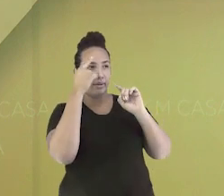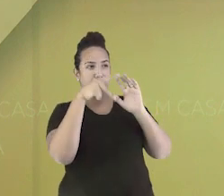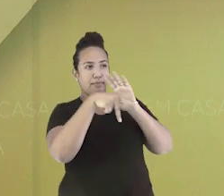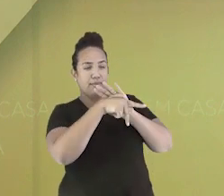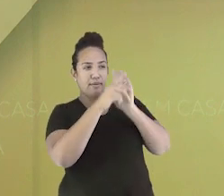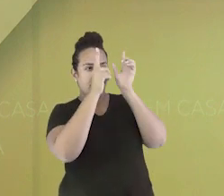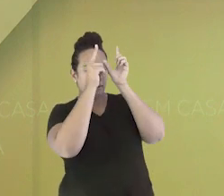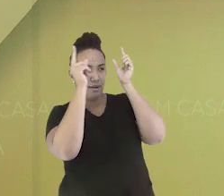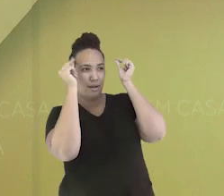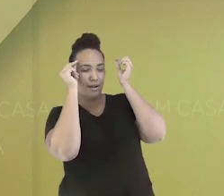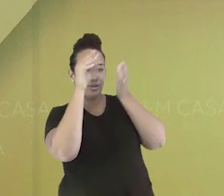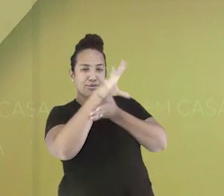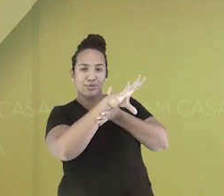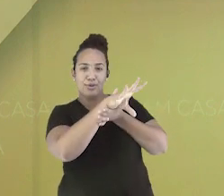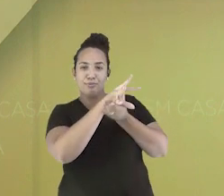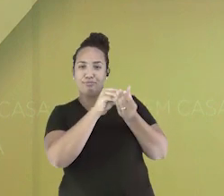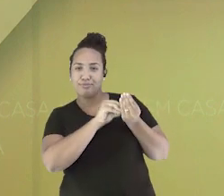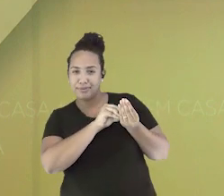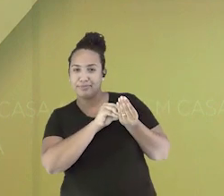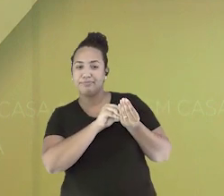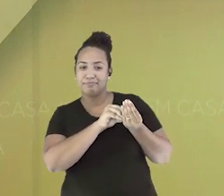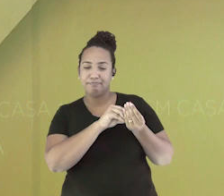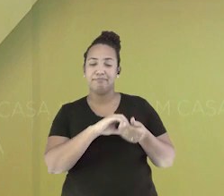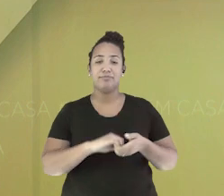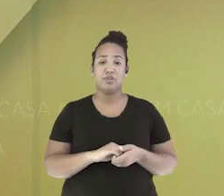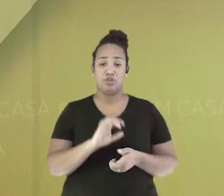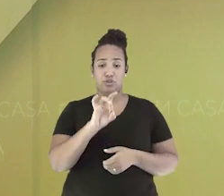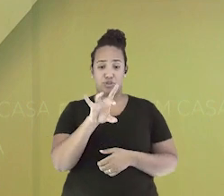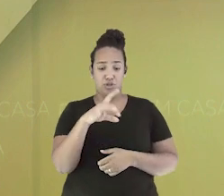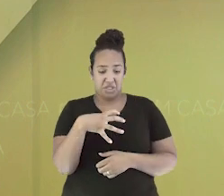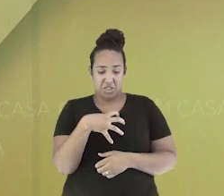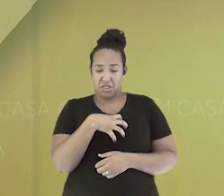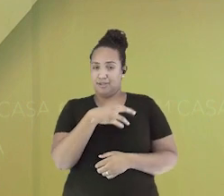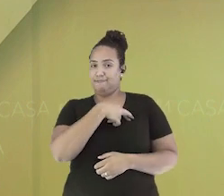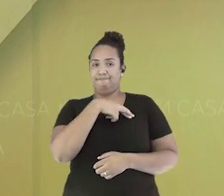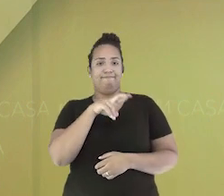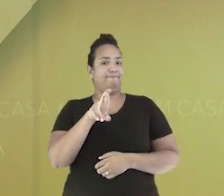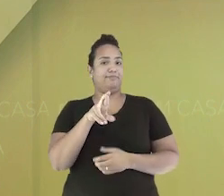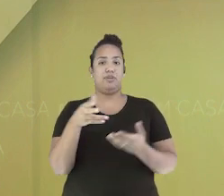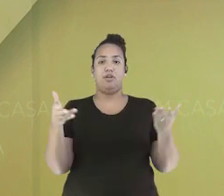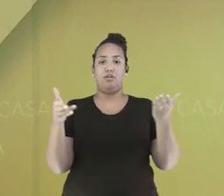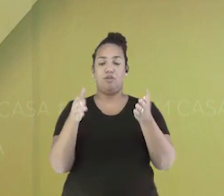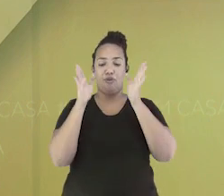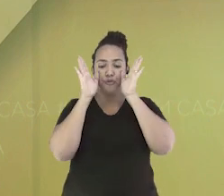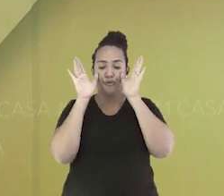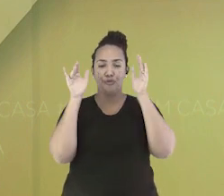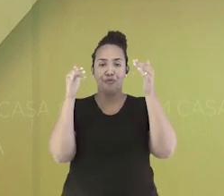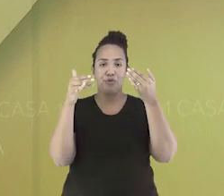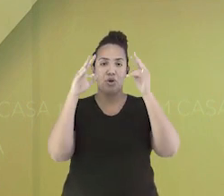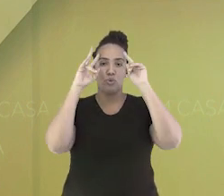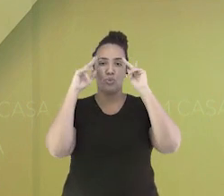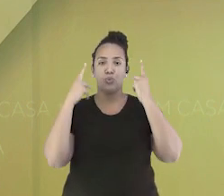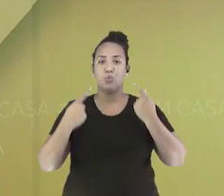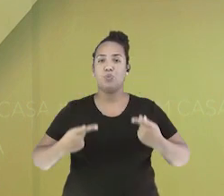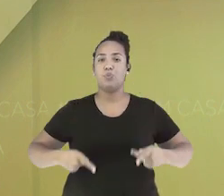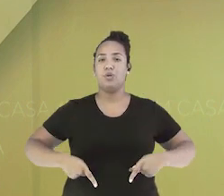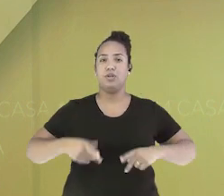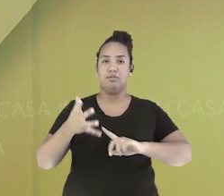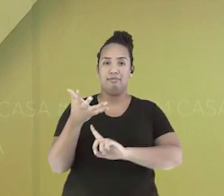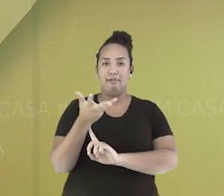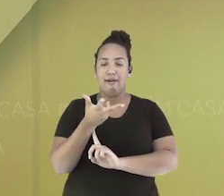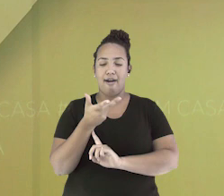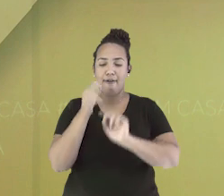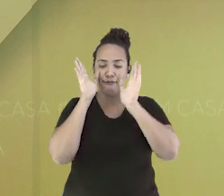ou seja, não tinha mais o sentido totalmente religioso. O homem voltava a ser o centro da arte, da beleza, da